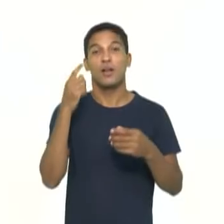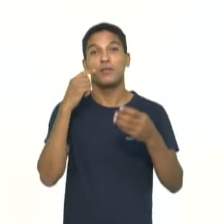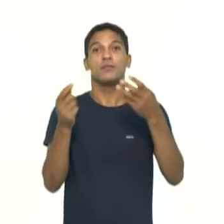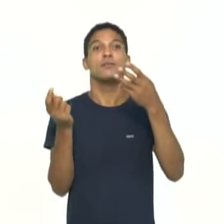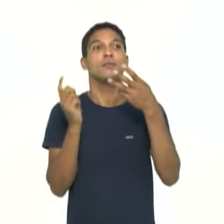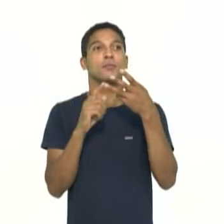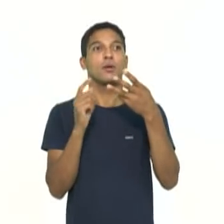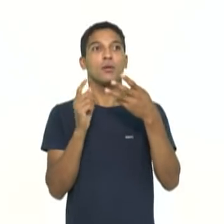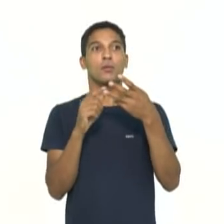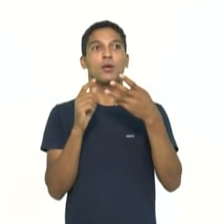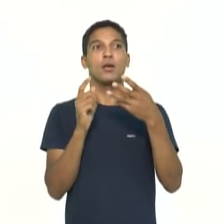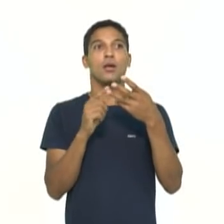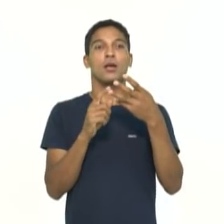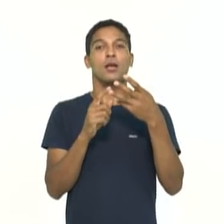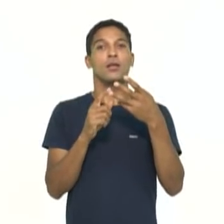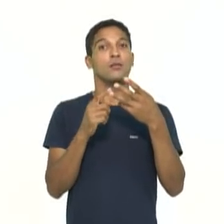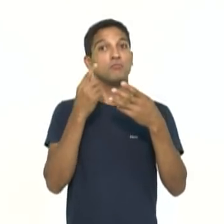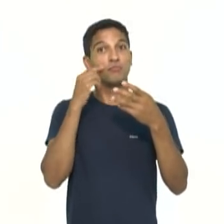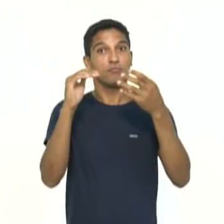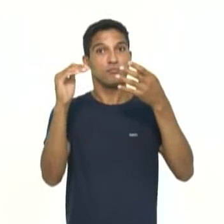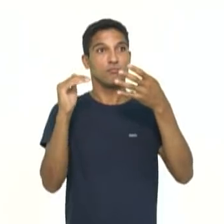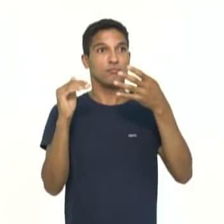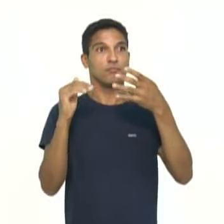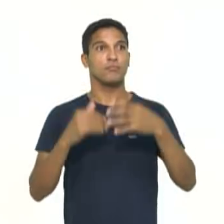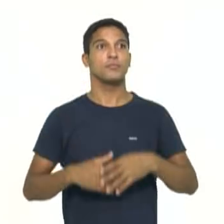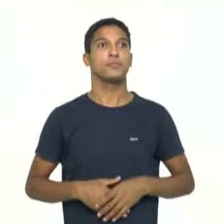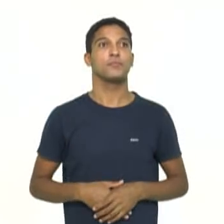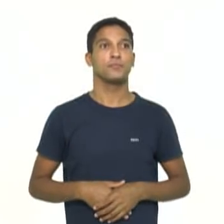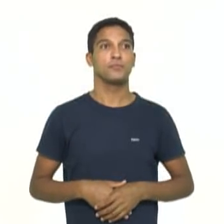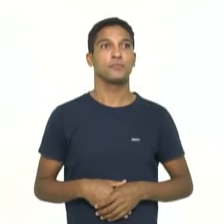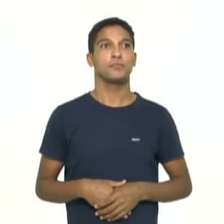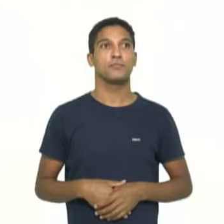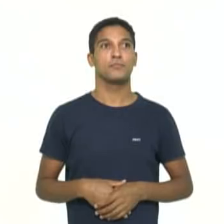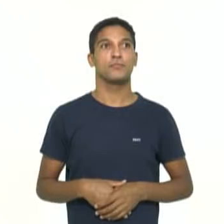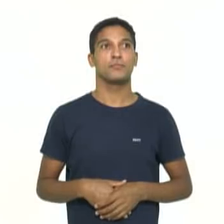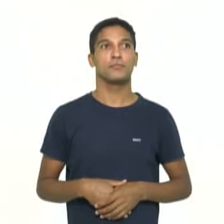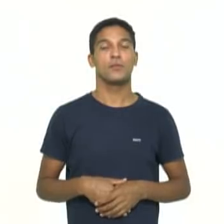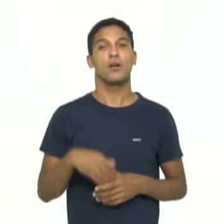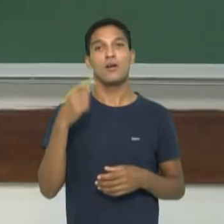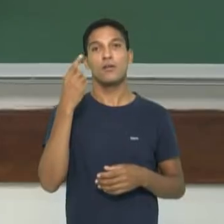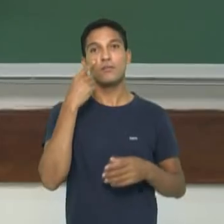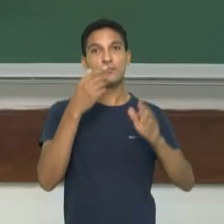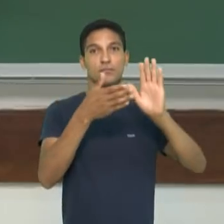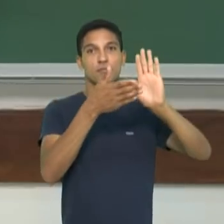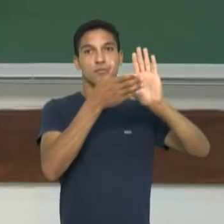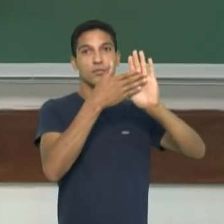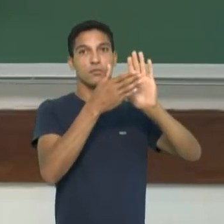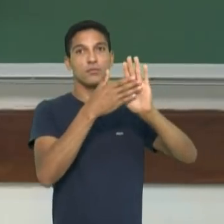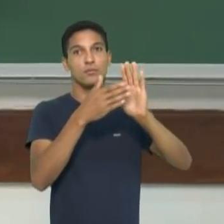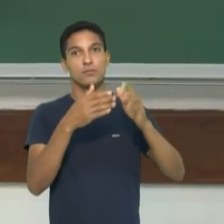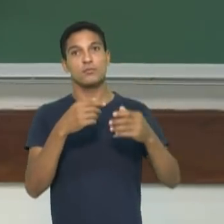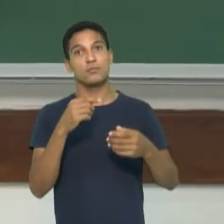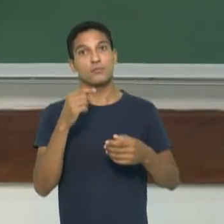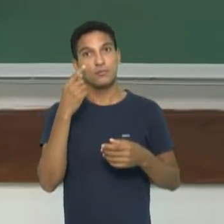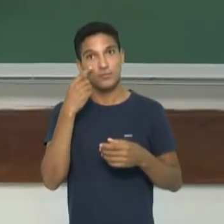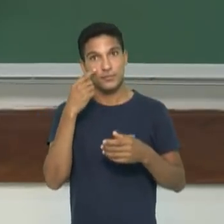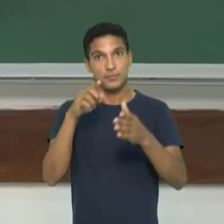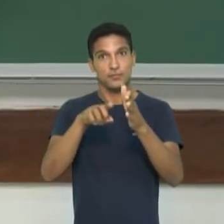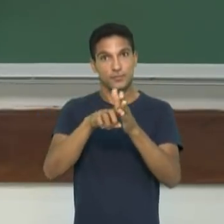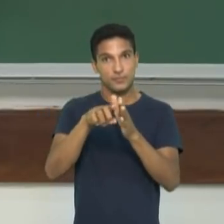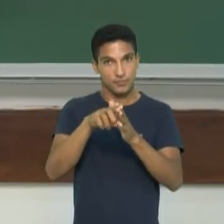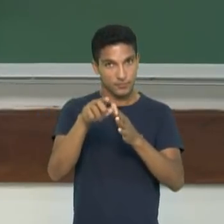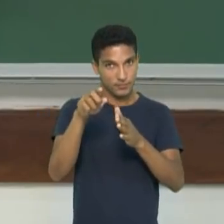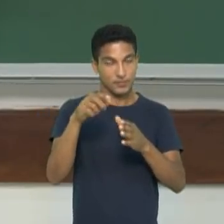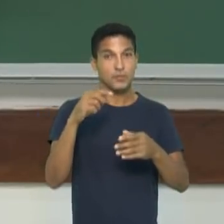ai, não amarre esse burro, não é mesmo? Olha a nossa proposta investigativa novamente. A professora